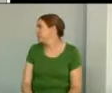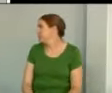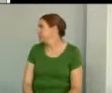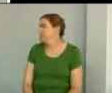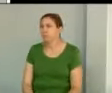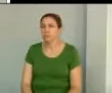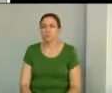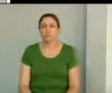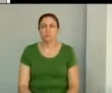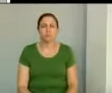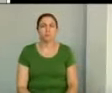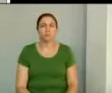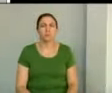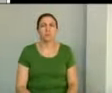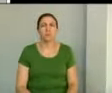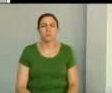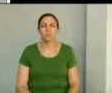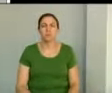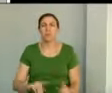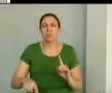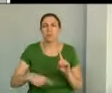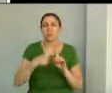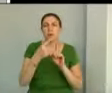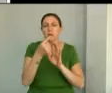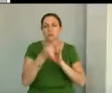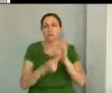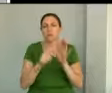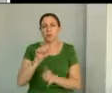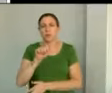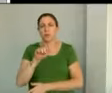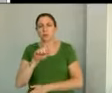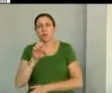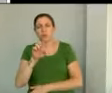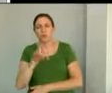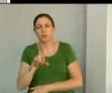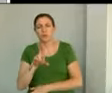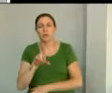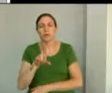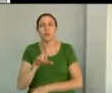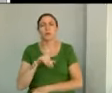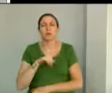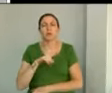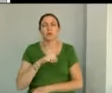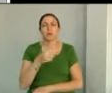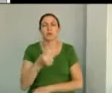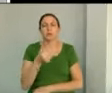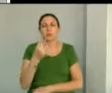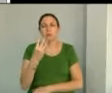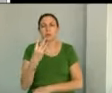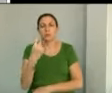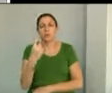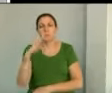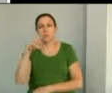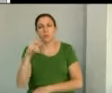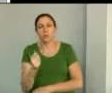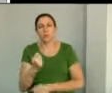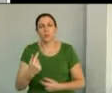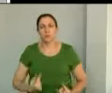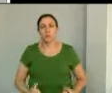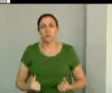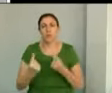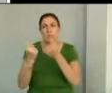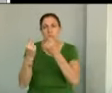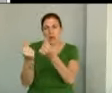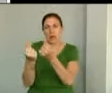Então, mais R$ 25 milhões da Câmara, mais o orçamento da GER e do IEP. Então, nós chegamos nos R$ 631.700.000 de gastos aí,